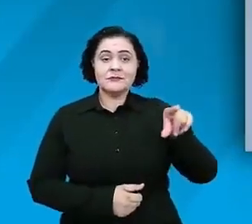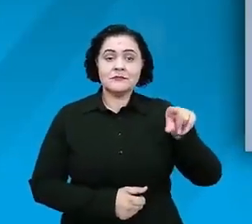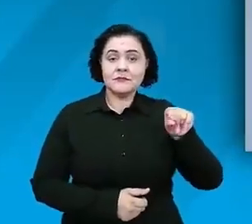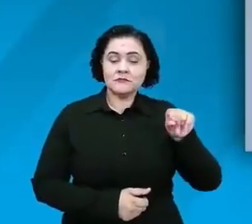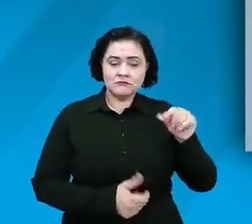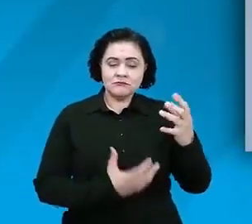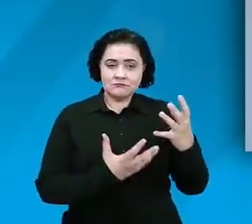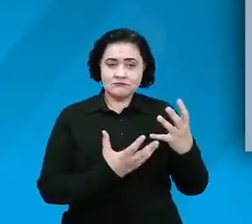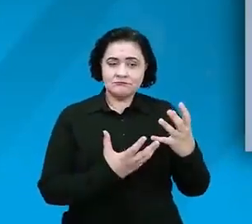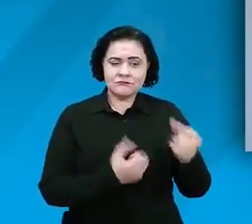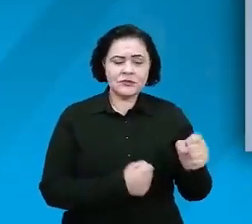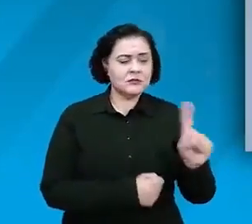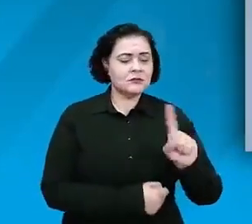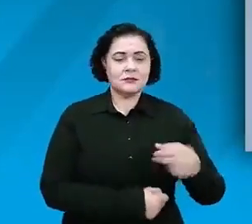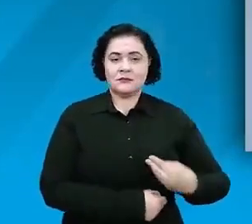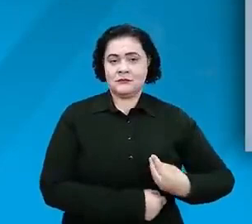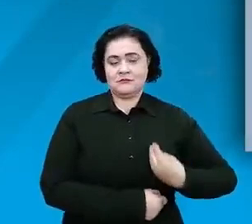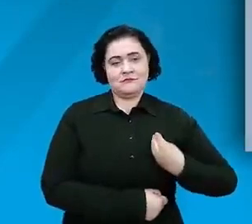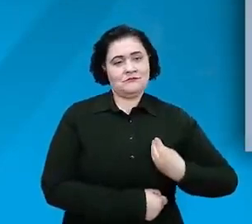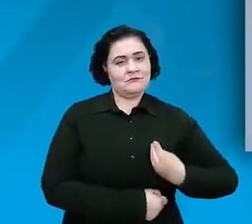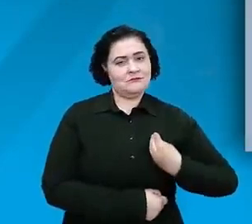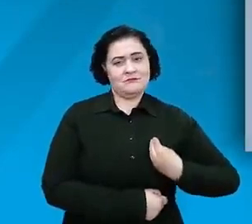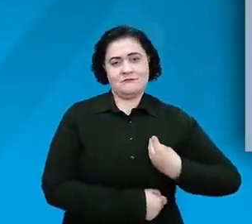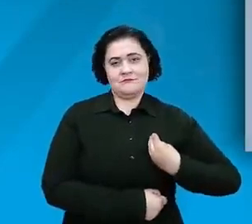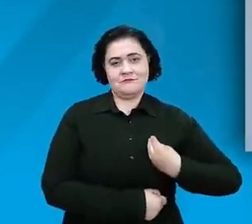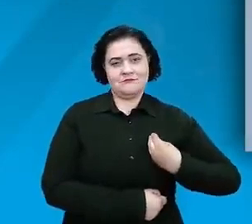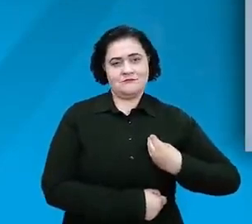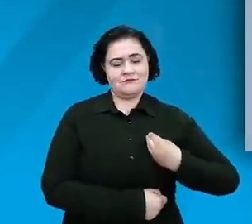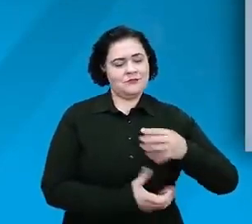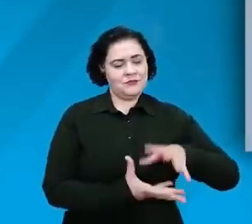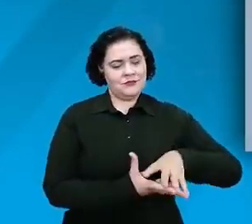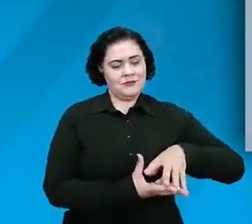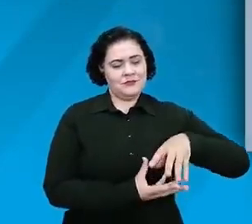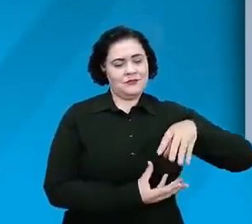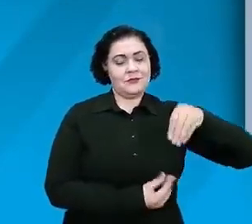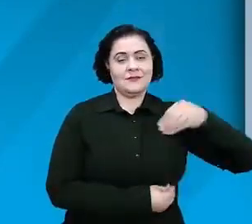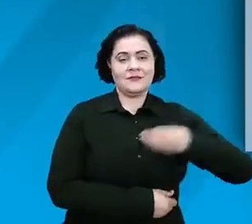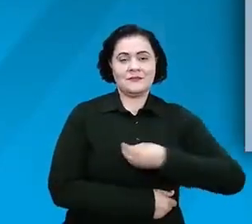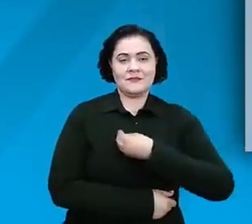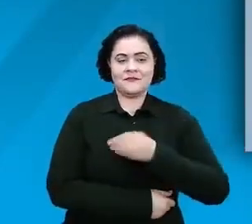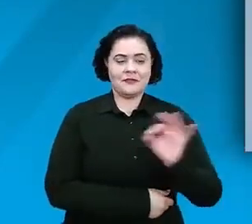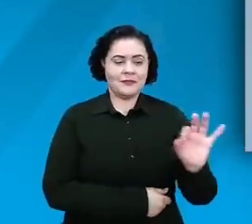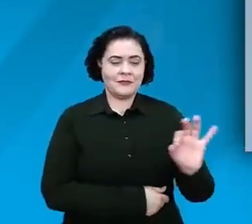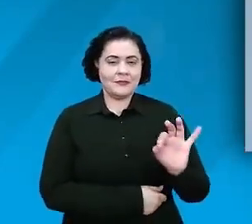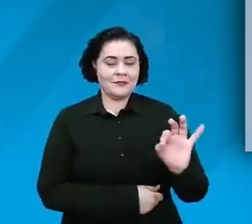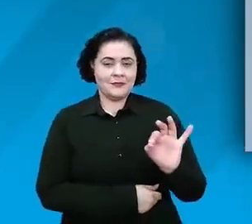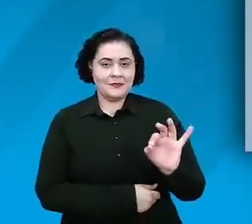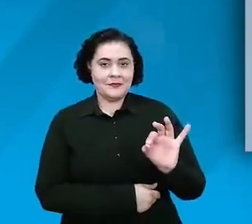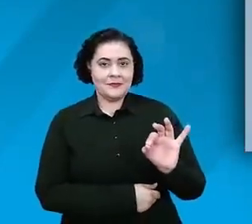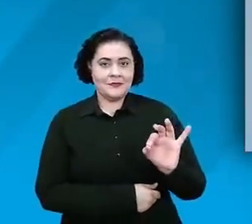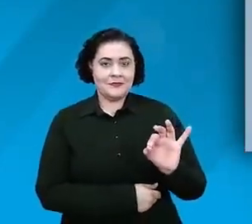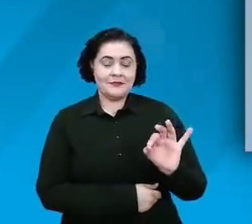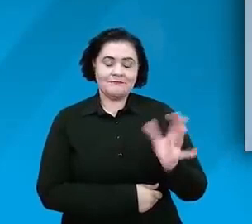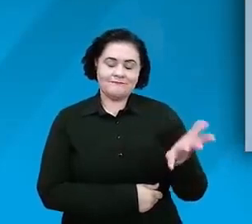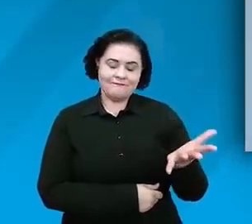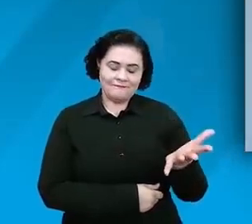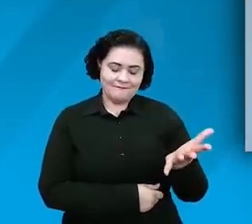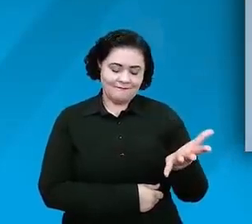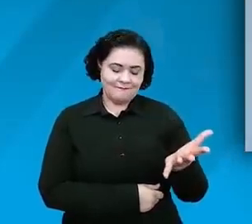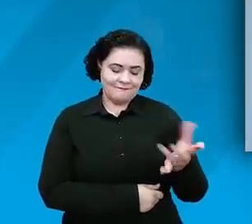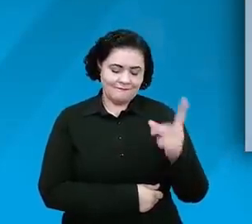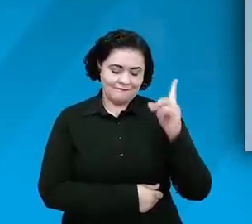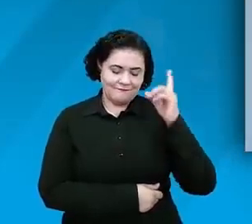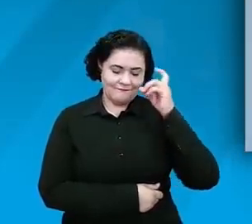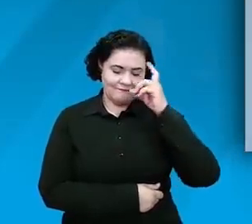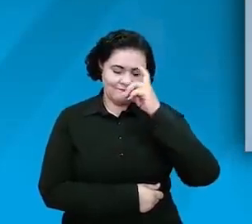por admitir a inexistência do espiritual nas nossas vidas. Ah, pobres